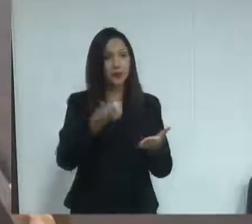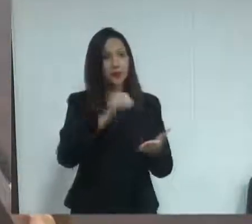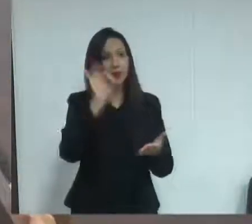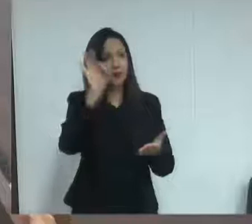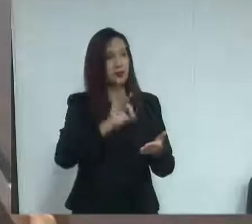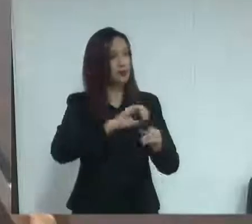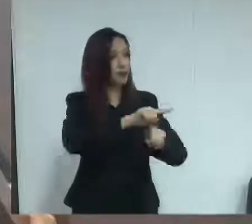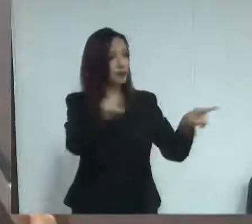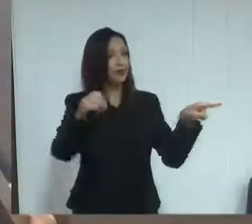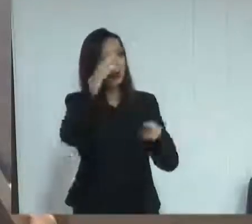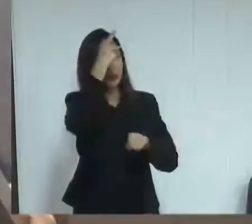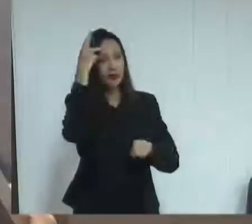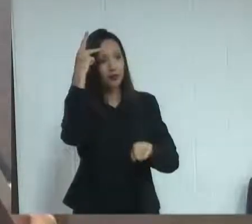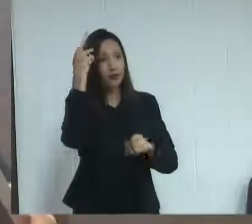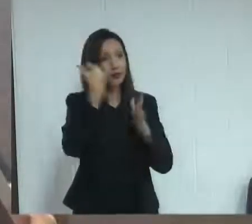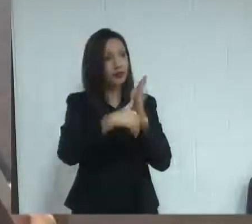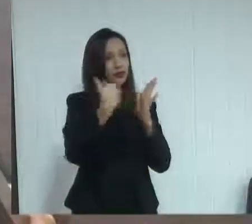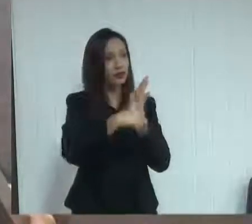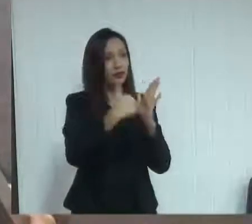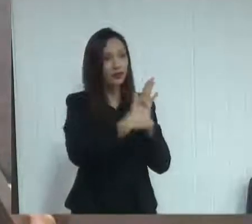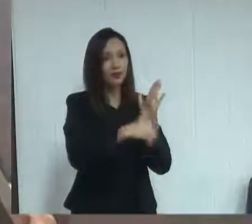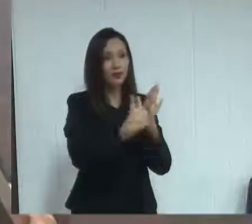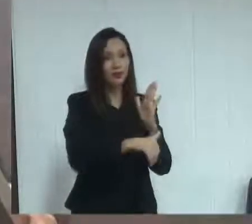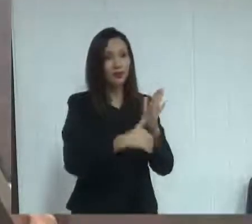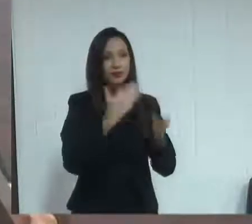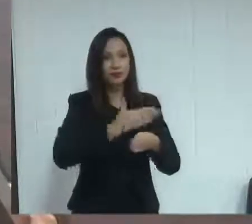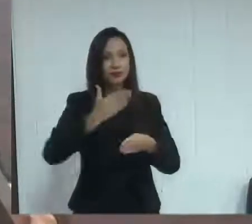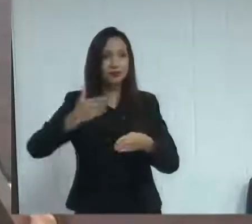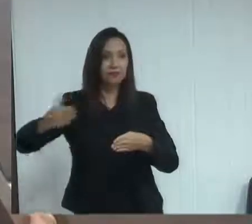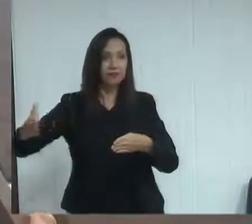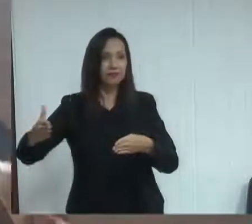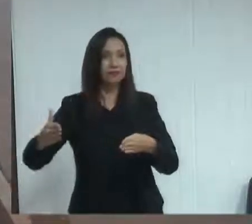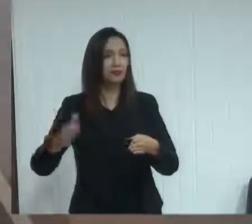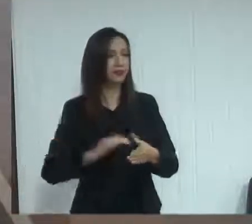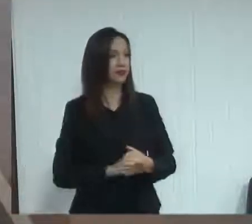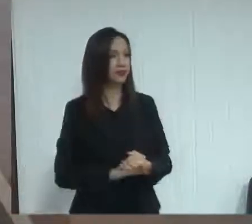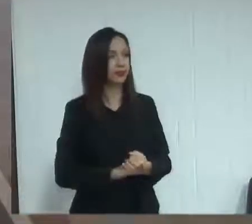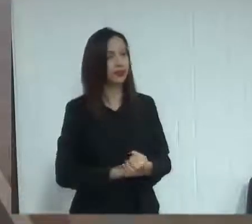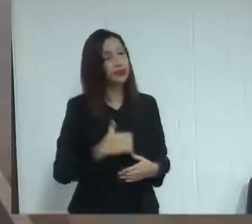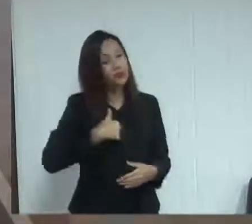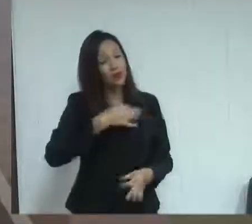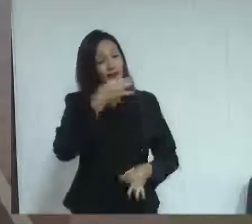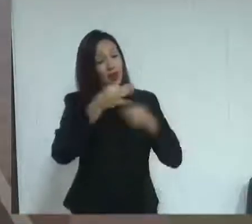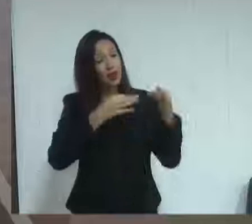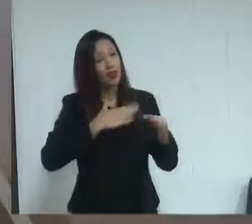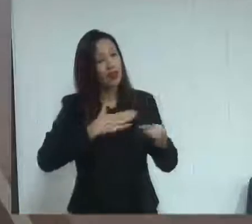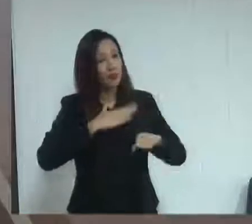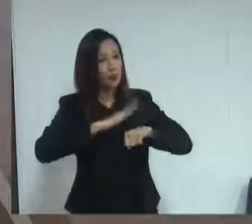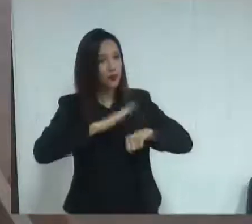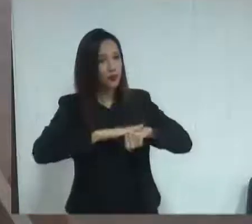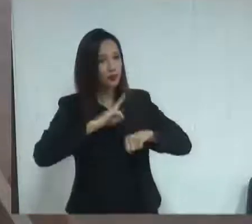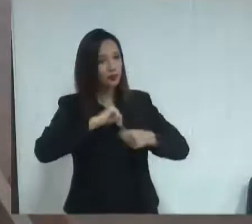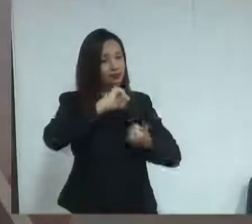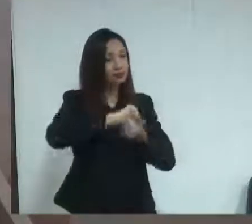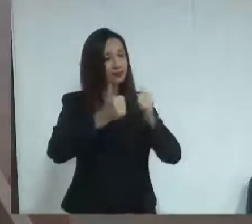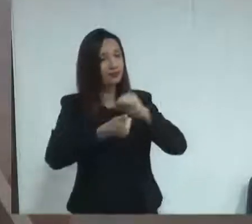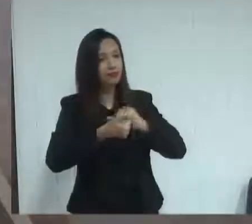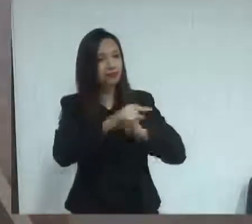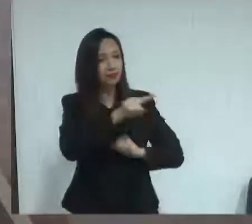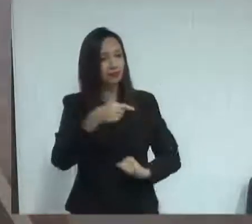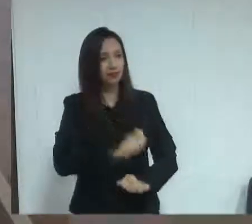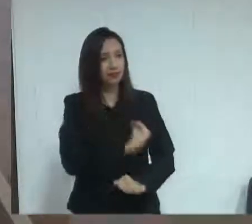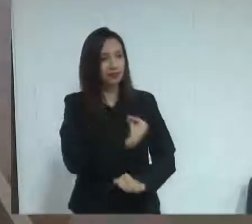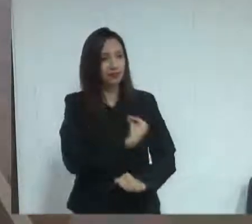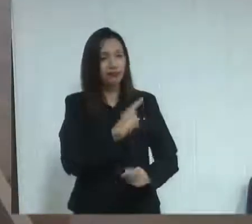todo mundo no desconto do imposto. E pagando parcelado ainda. Eu acho que é uma forma, como o Marcos declarou, de adequar à